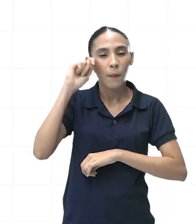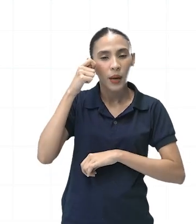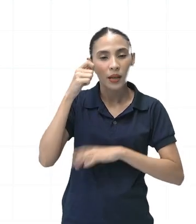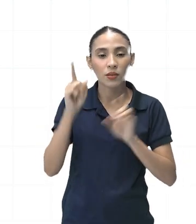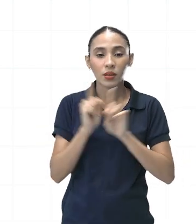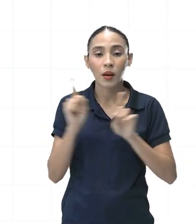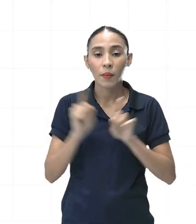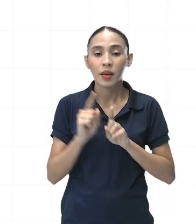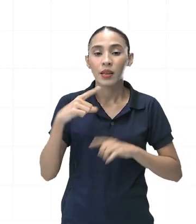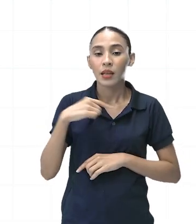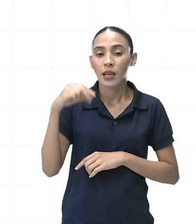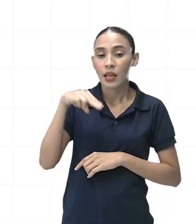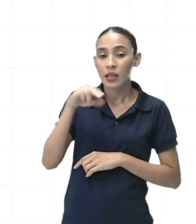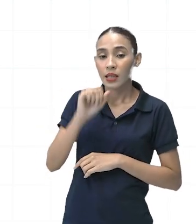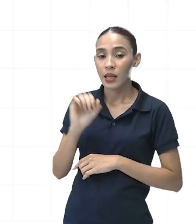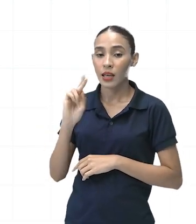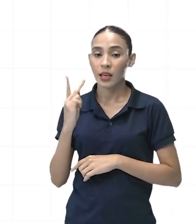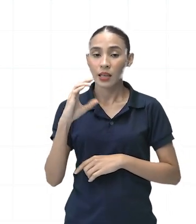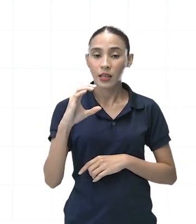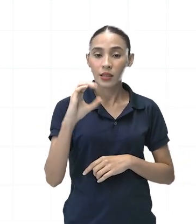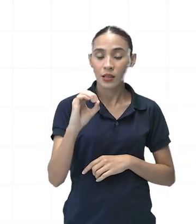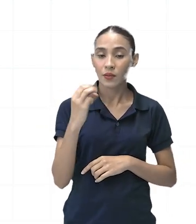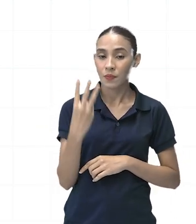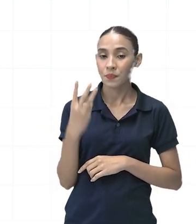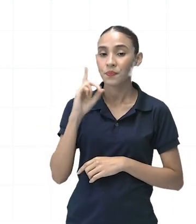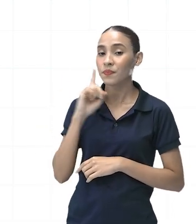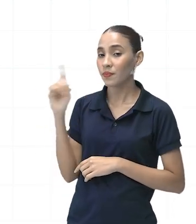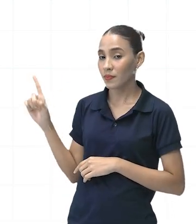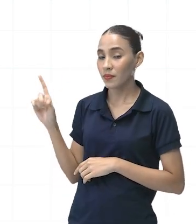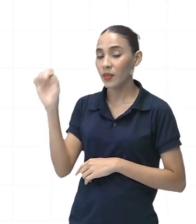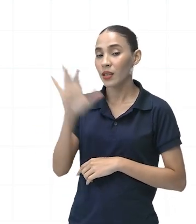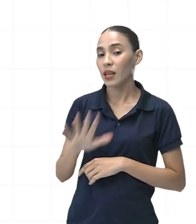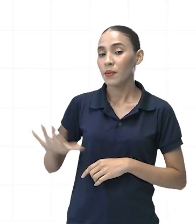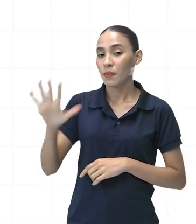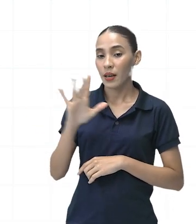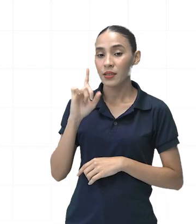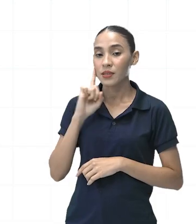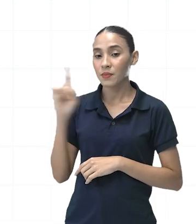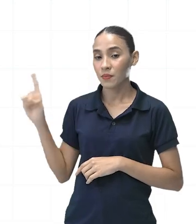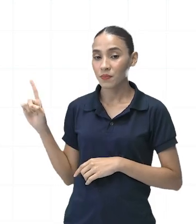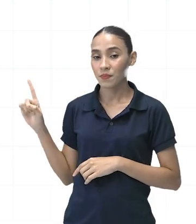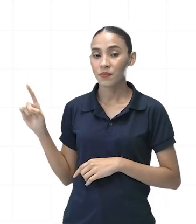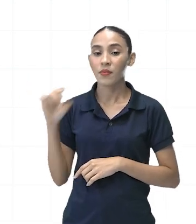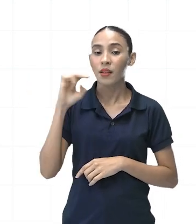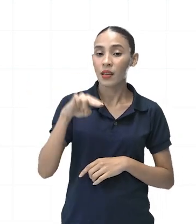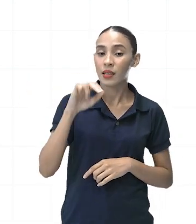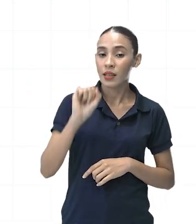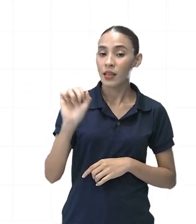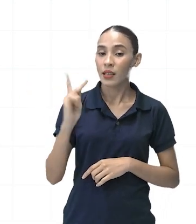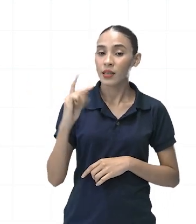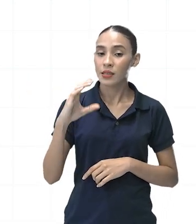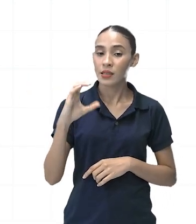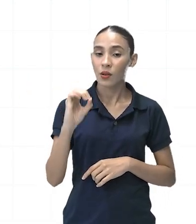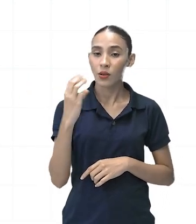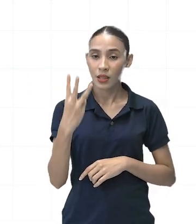temos também o bicarbonato de sódio, representado aí na nossa imagem pela fórmula